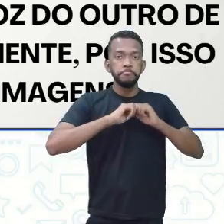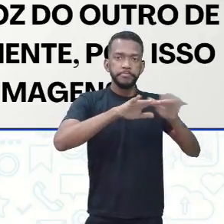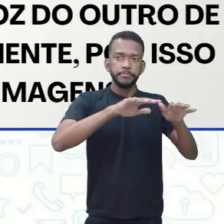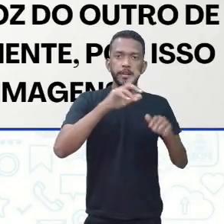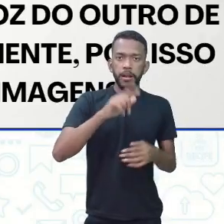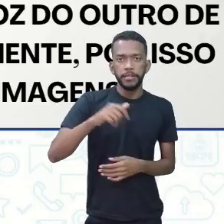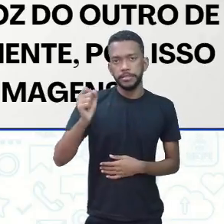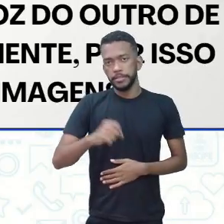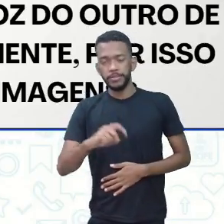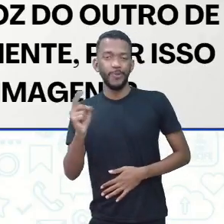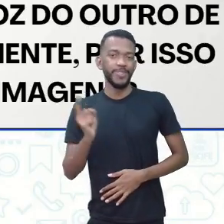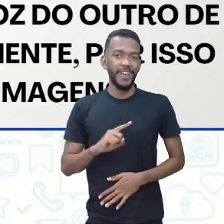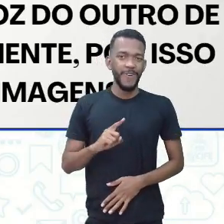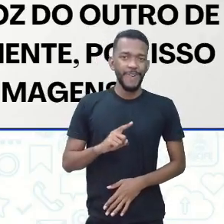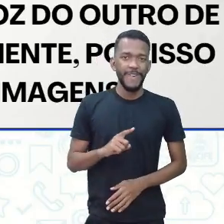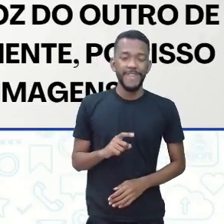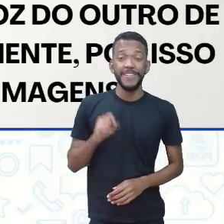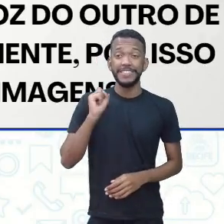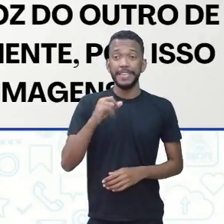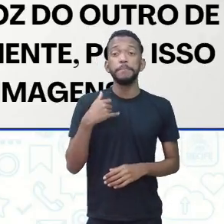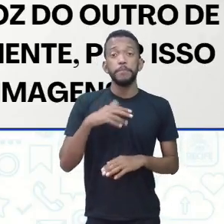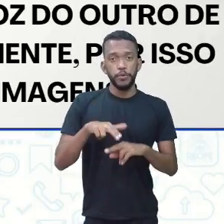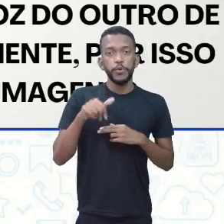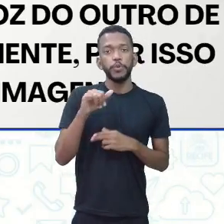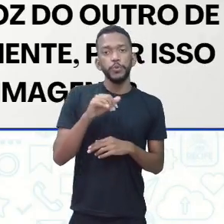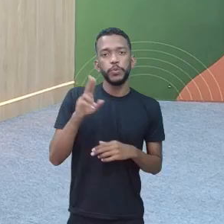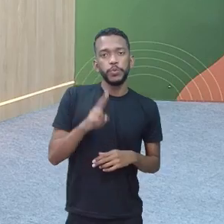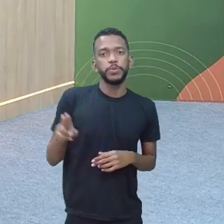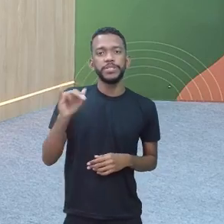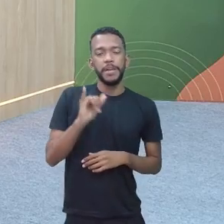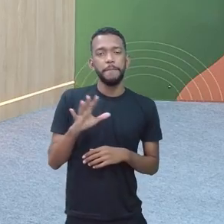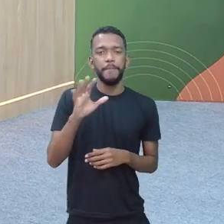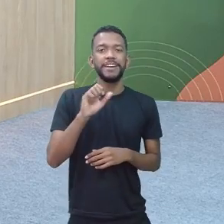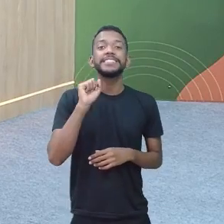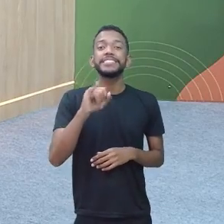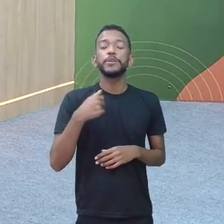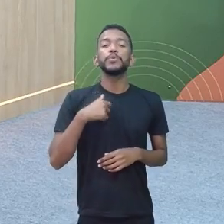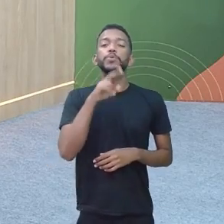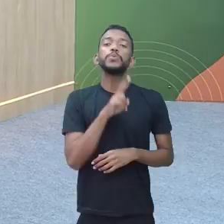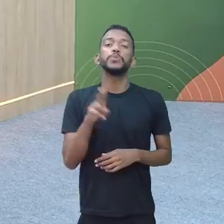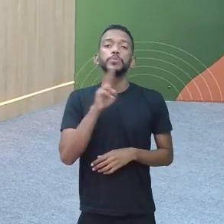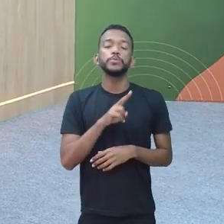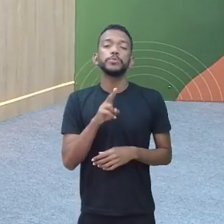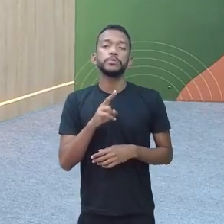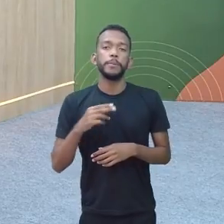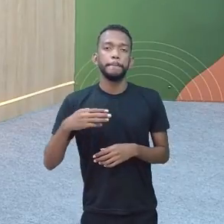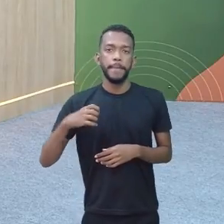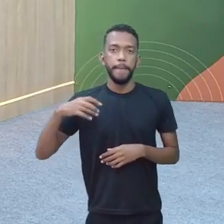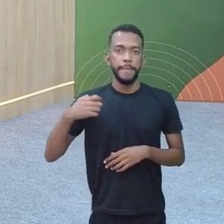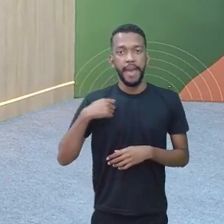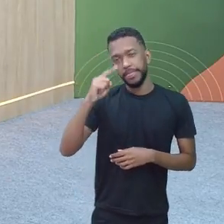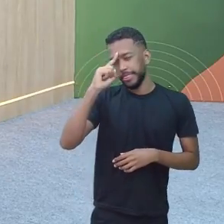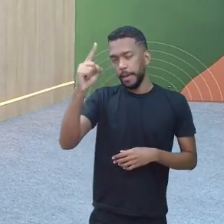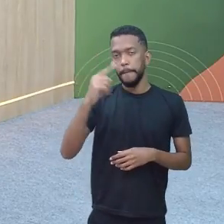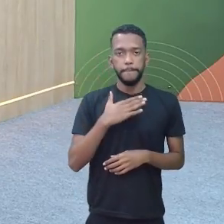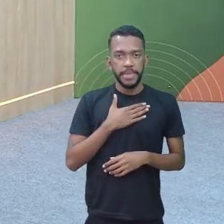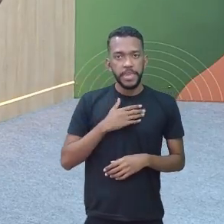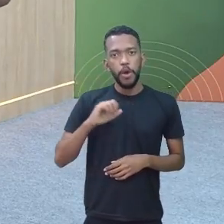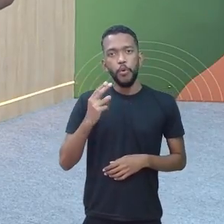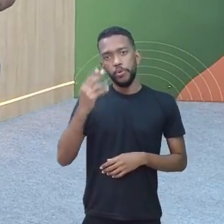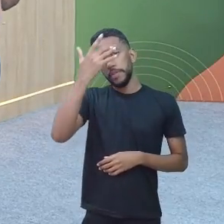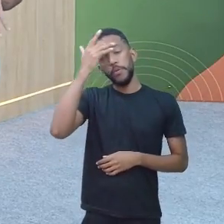é por isso que a gente utiliza imagem? Será que quando eu uso o meme, essa ideia é minha ou essa ideia é do